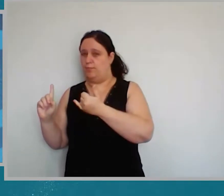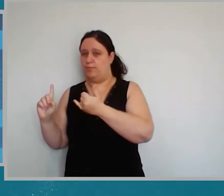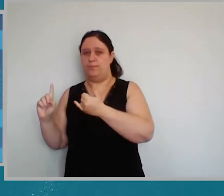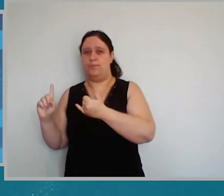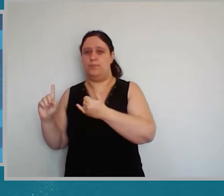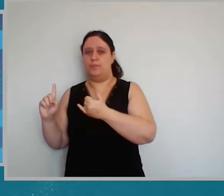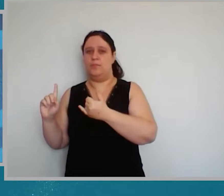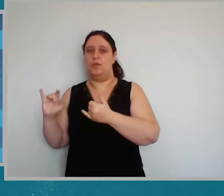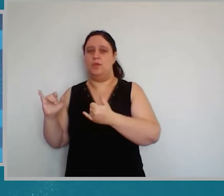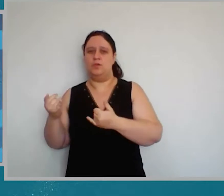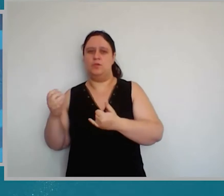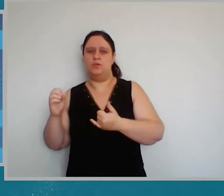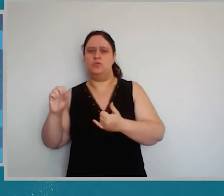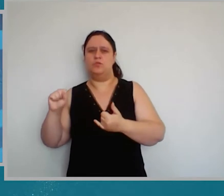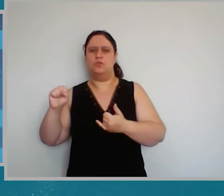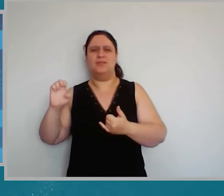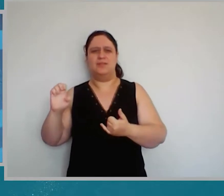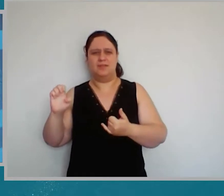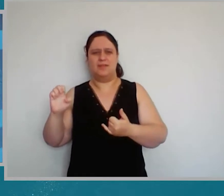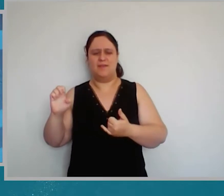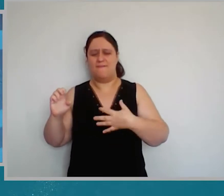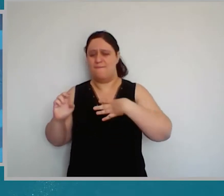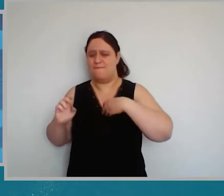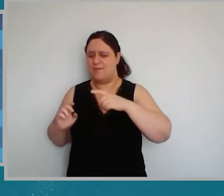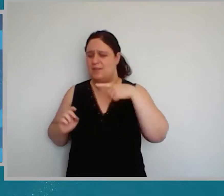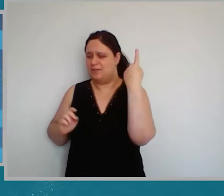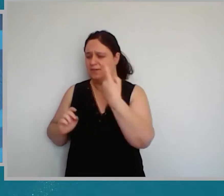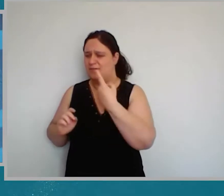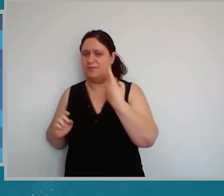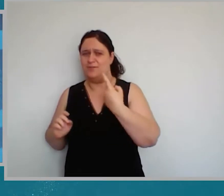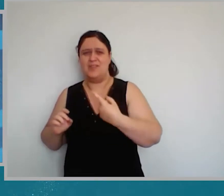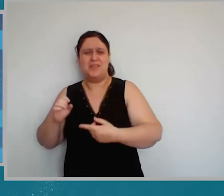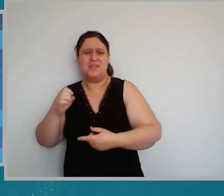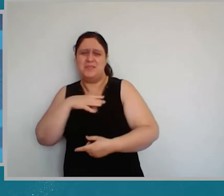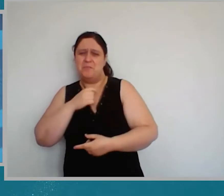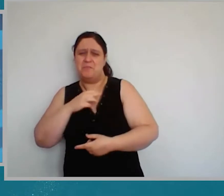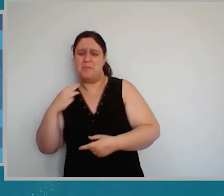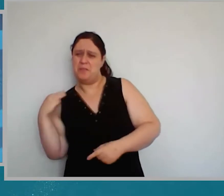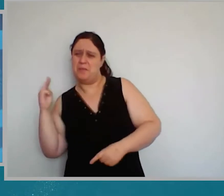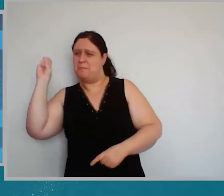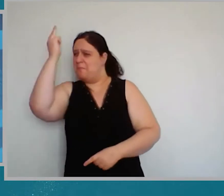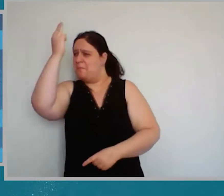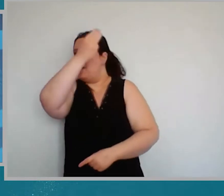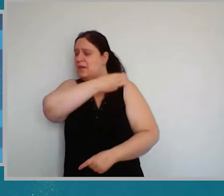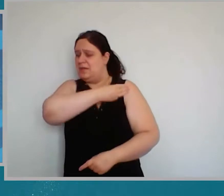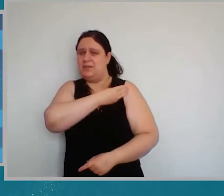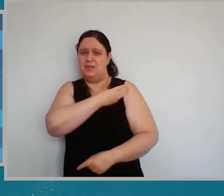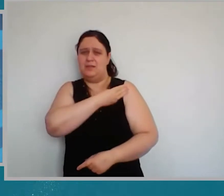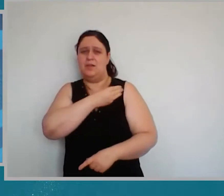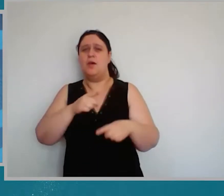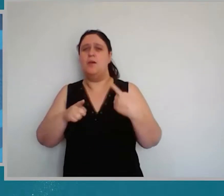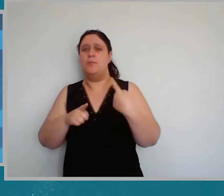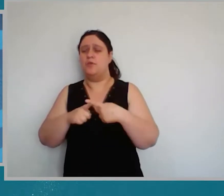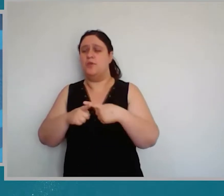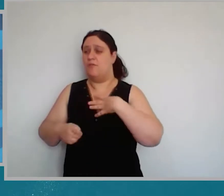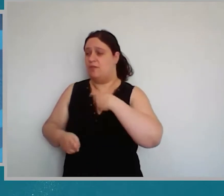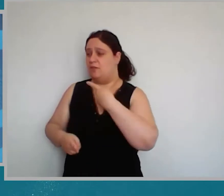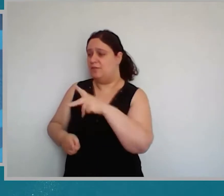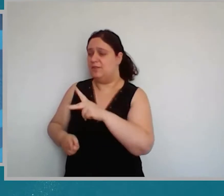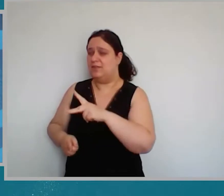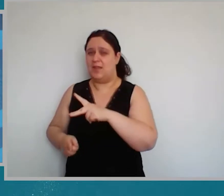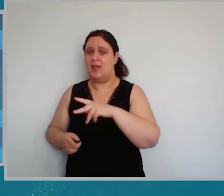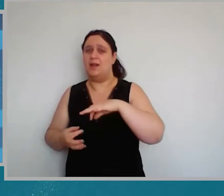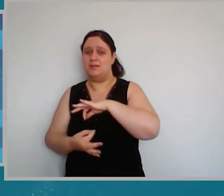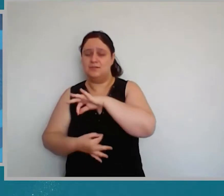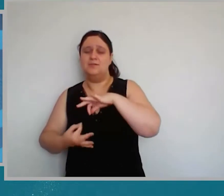receber Maria, tua mulher, porque o que nela foi gerado é do Espírito Santo. Então, novamente enfatiza filho de